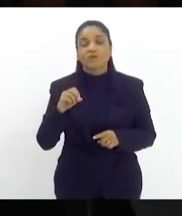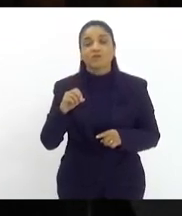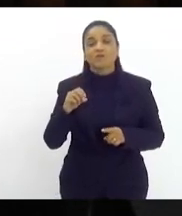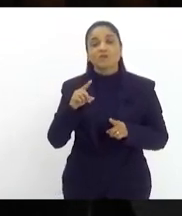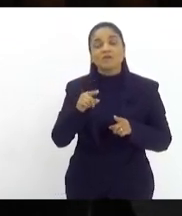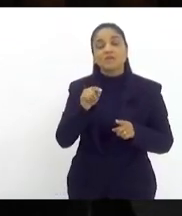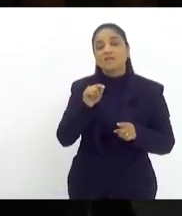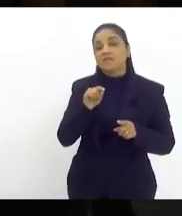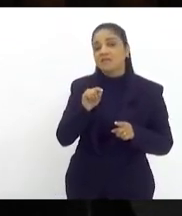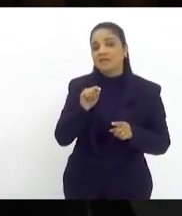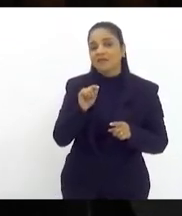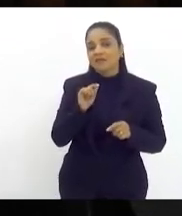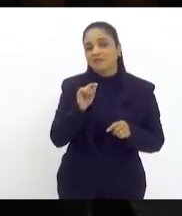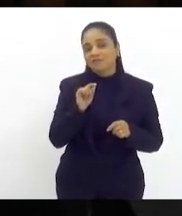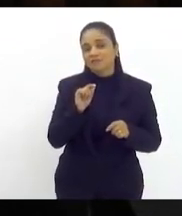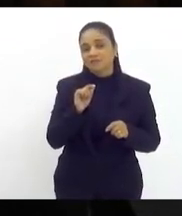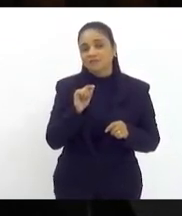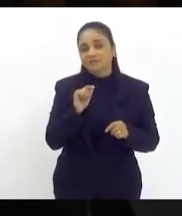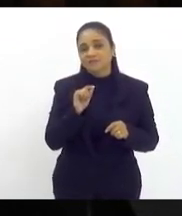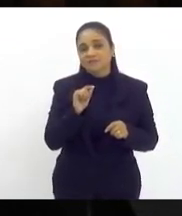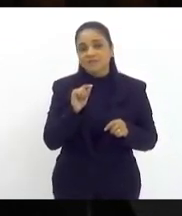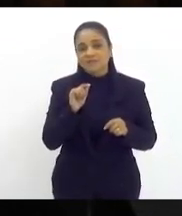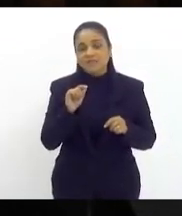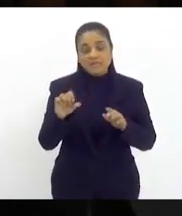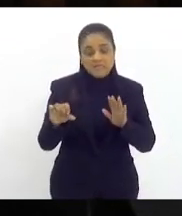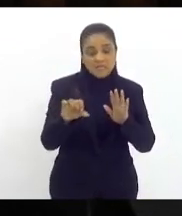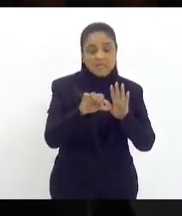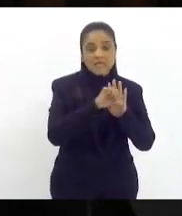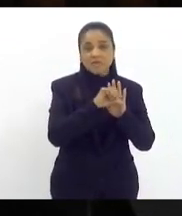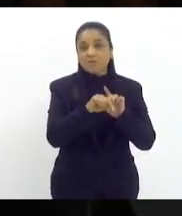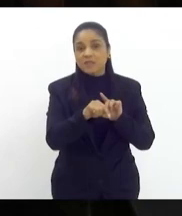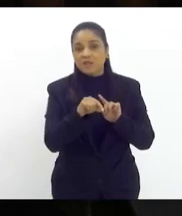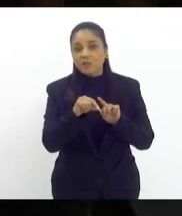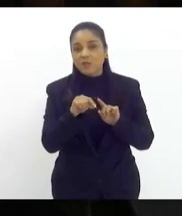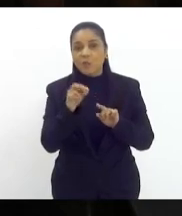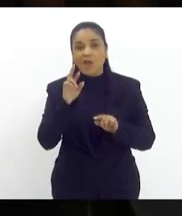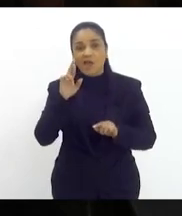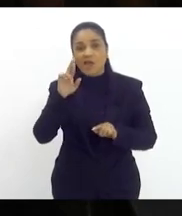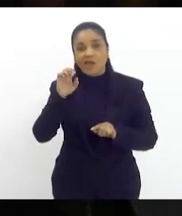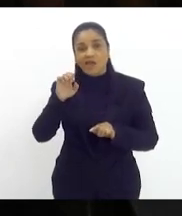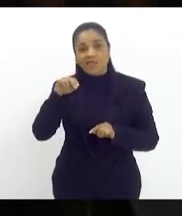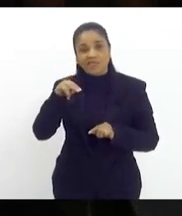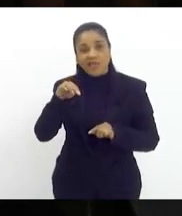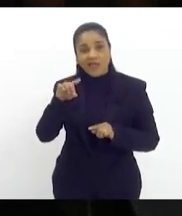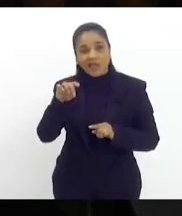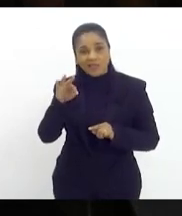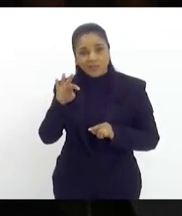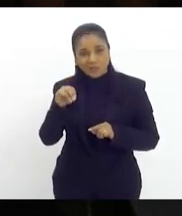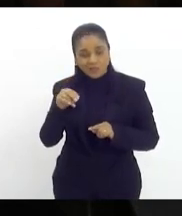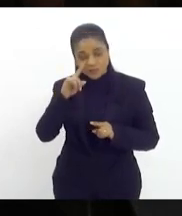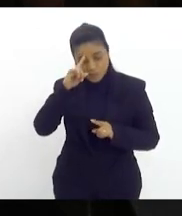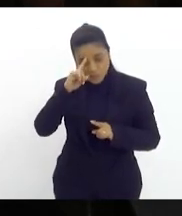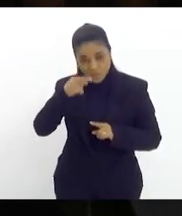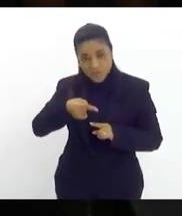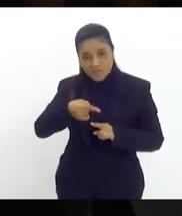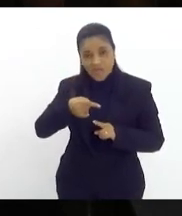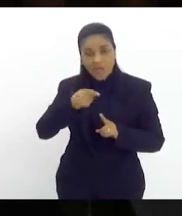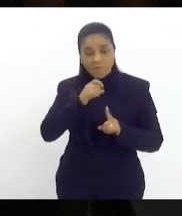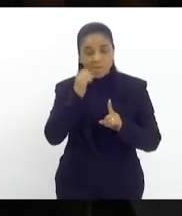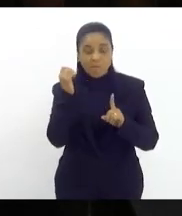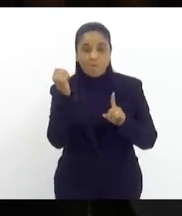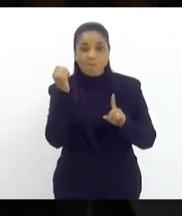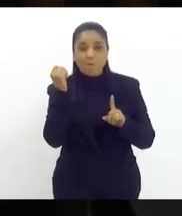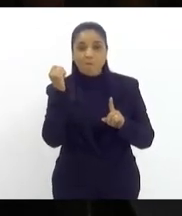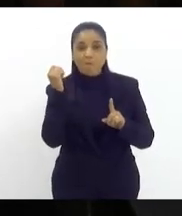costas incriminando Renato o deputado Renato Machado de ser o mandante das mortes em